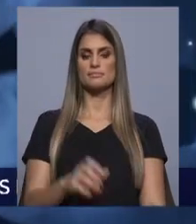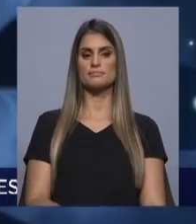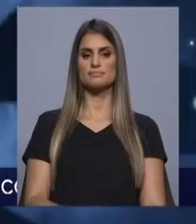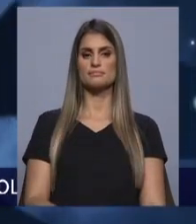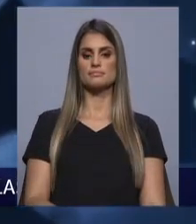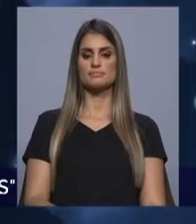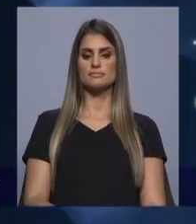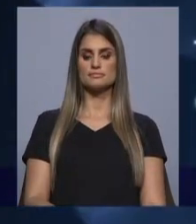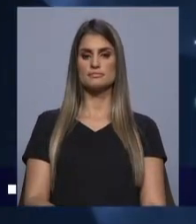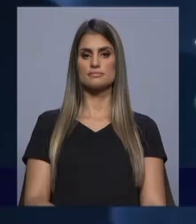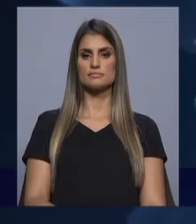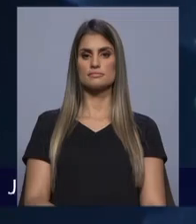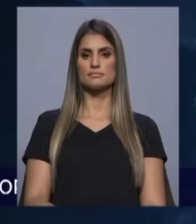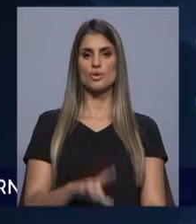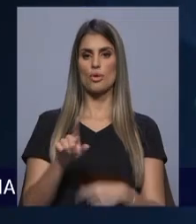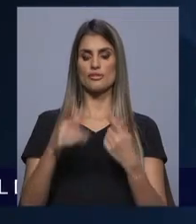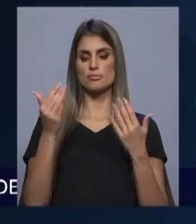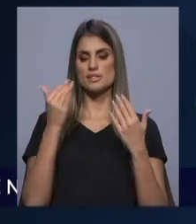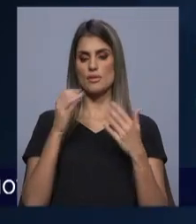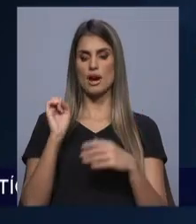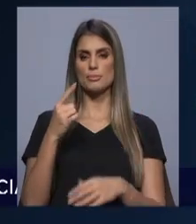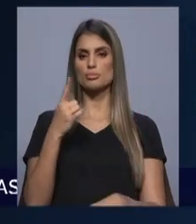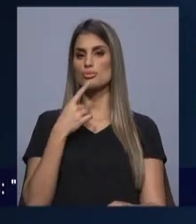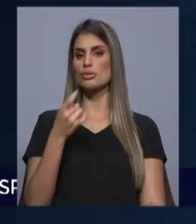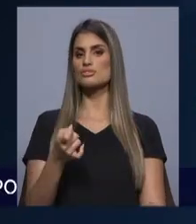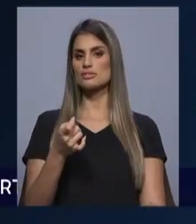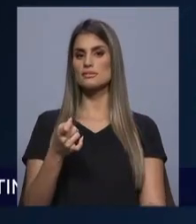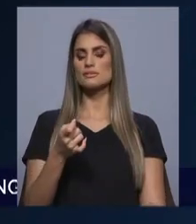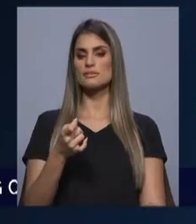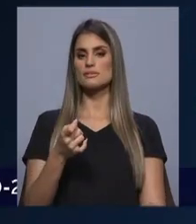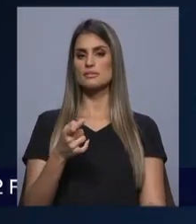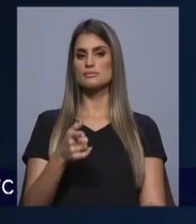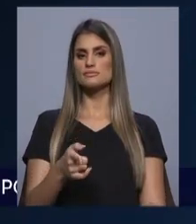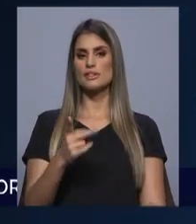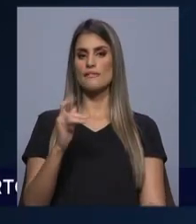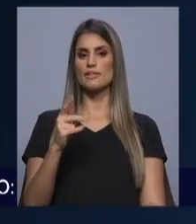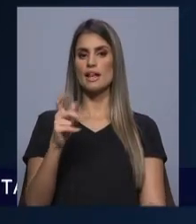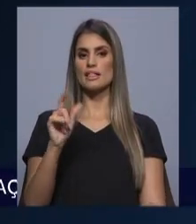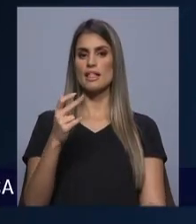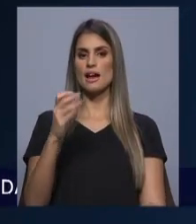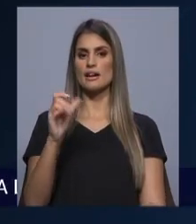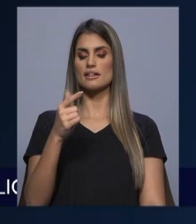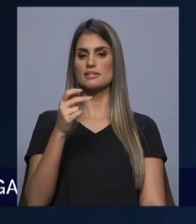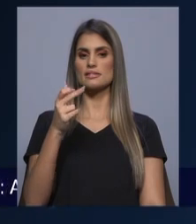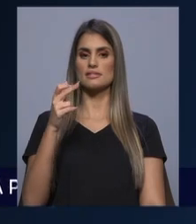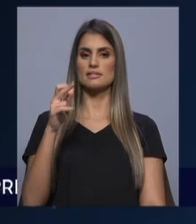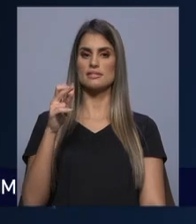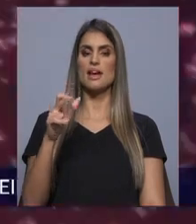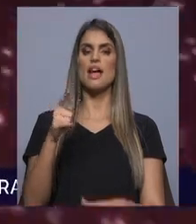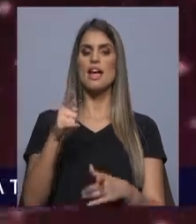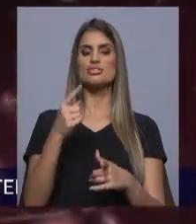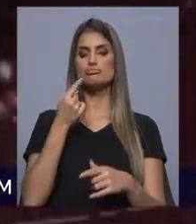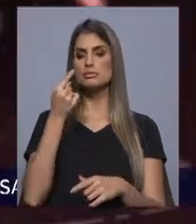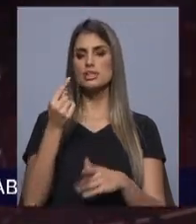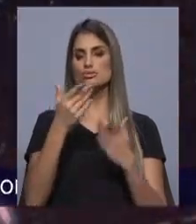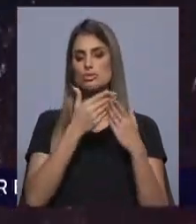E a outra notícia, muito rapidamente, que tu perguntaste é: a Via Láctea é especial? Sim, é especial, já sabíamos. É especial. É um